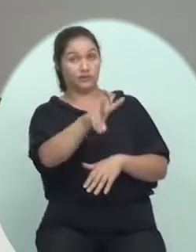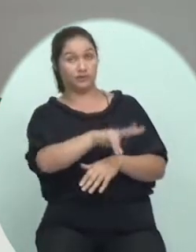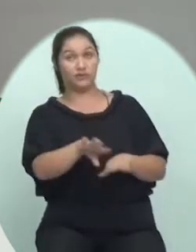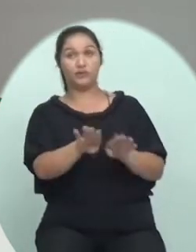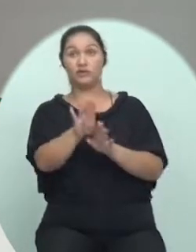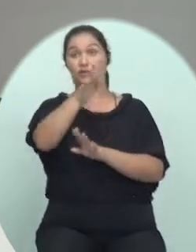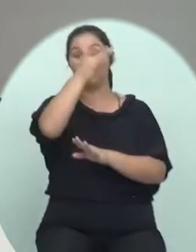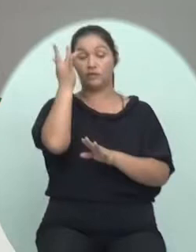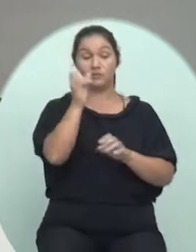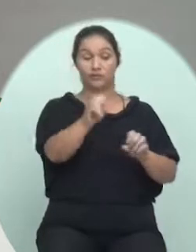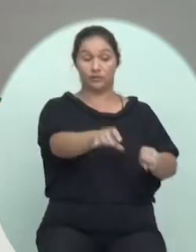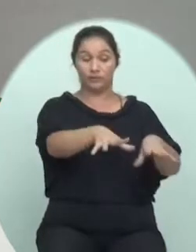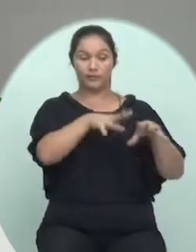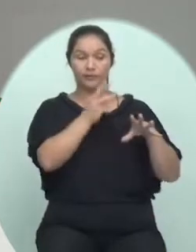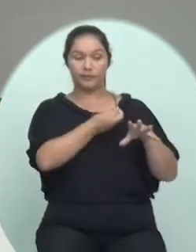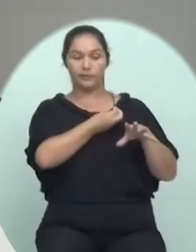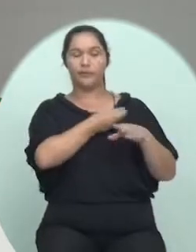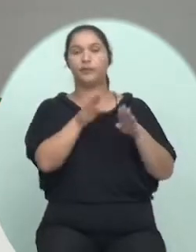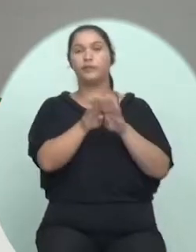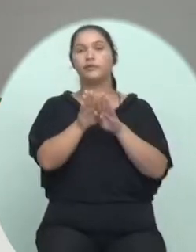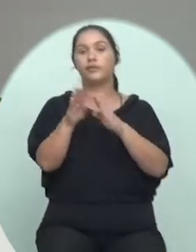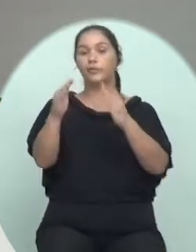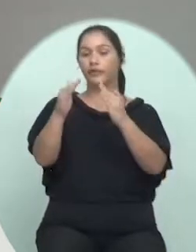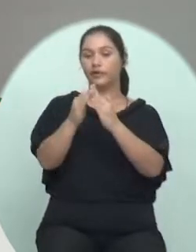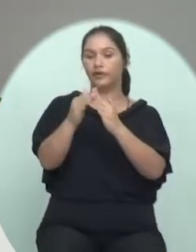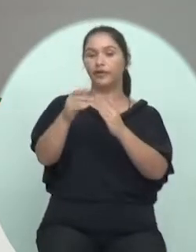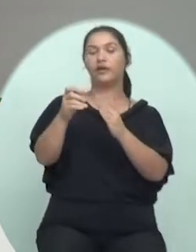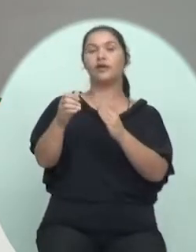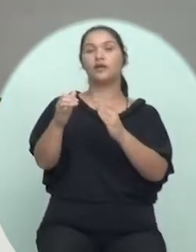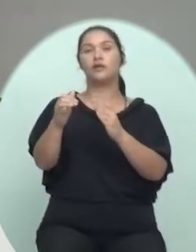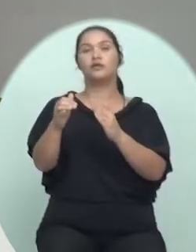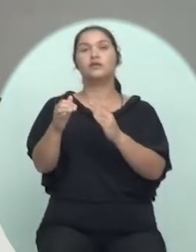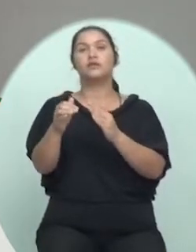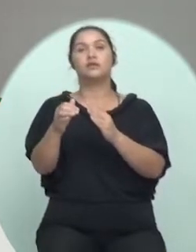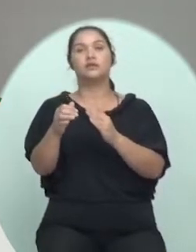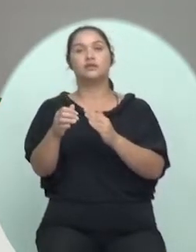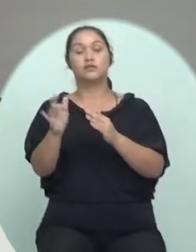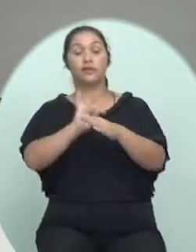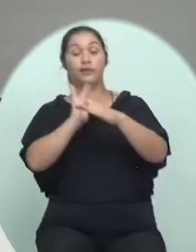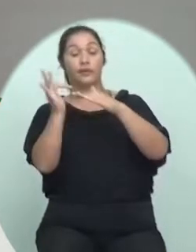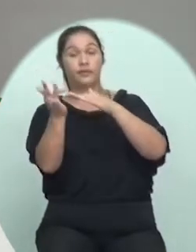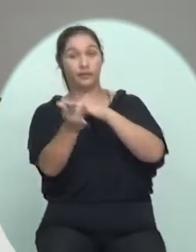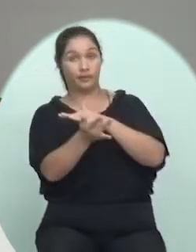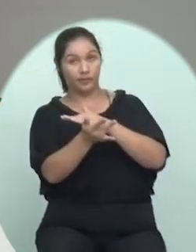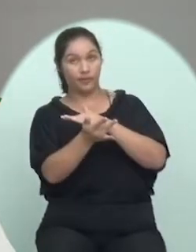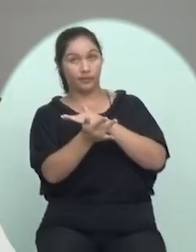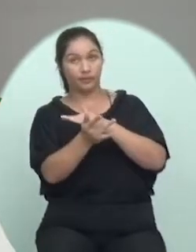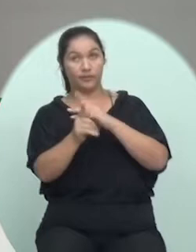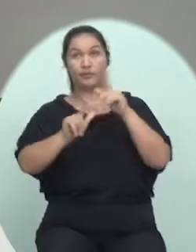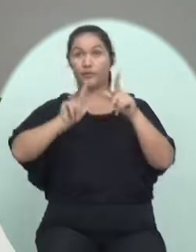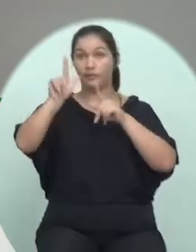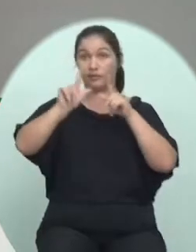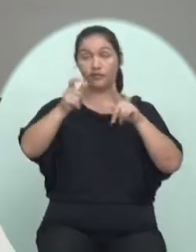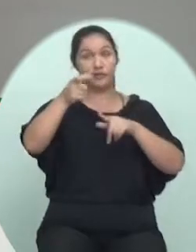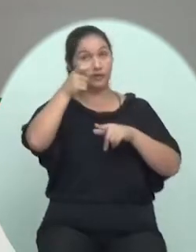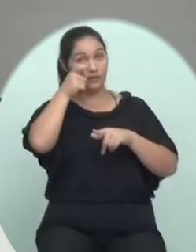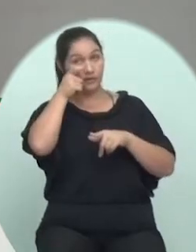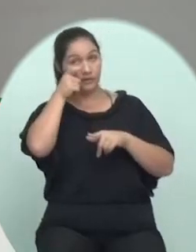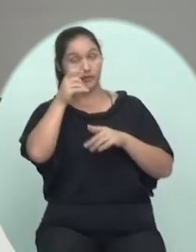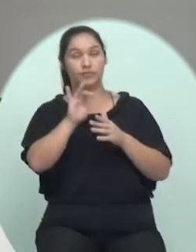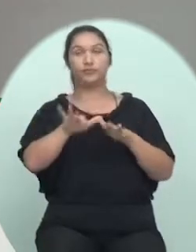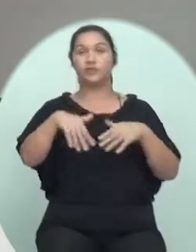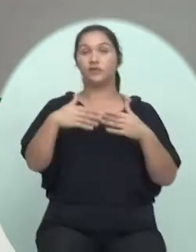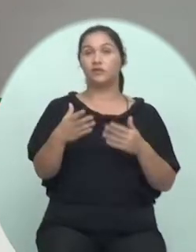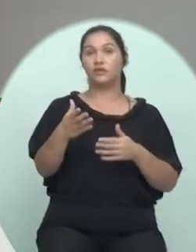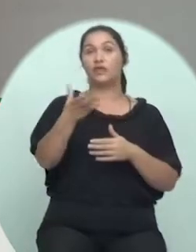que nos assistem aqui na plenária e em casa pelas mídias sociais e para a TV Cidadã. o senhor Adelir Milanese, o China, enfim,